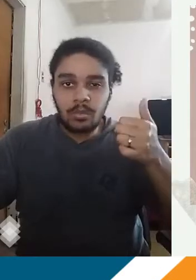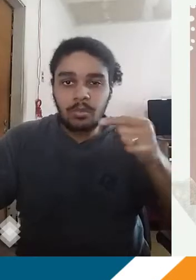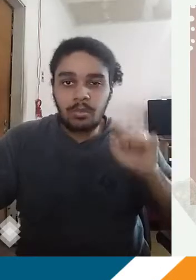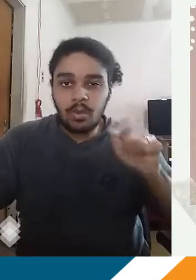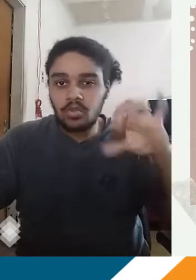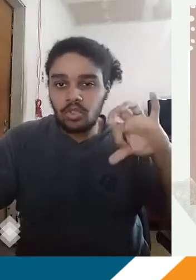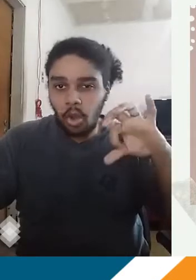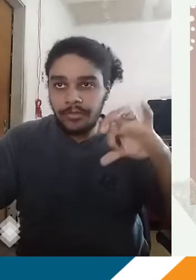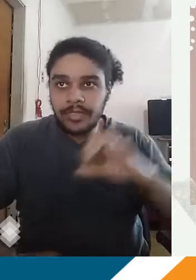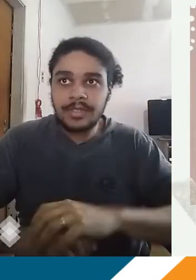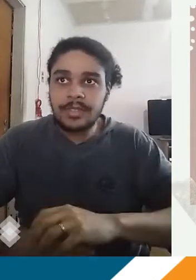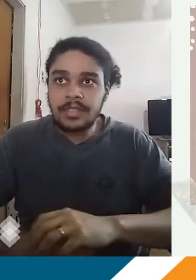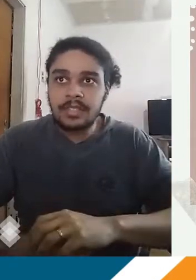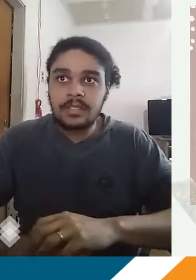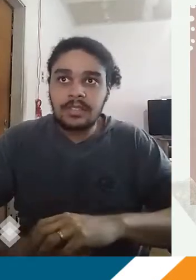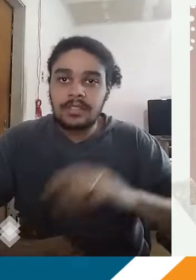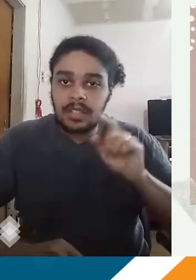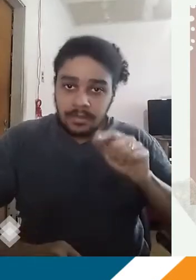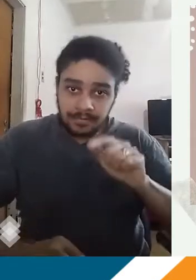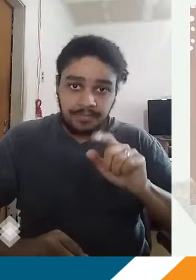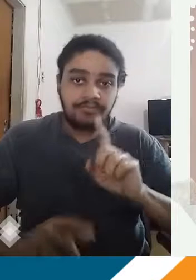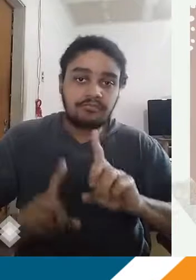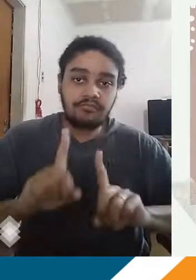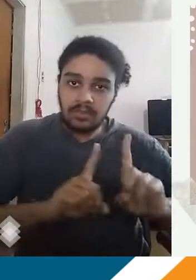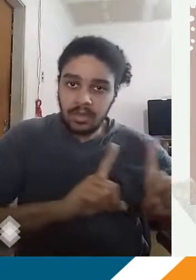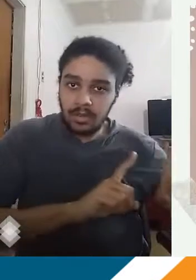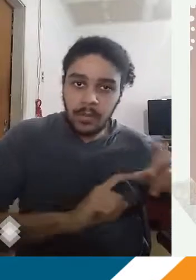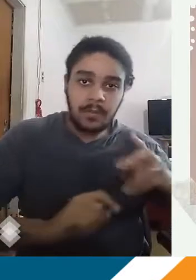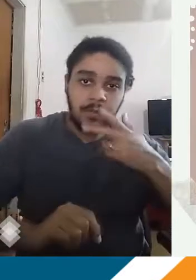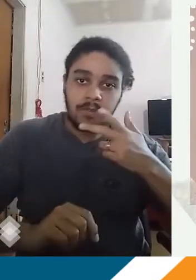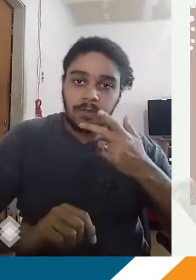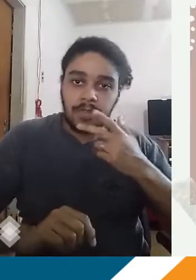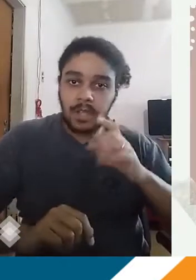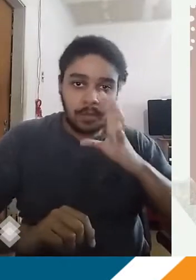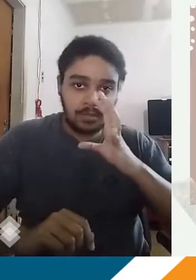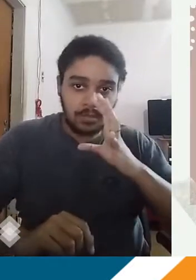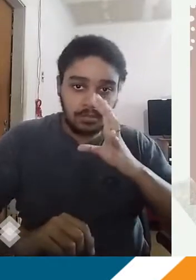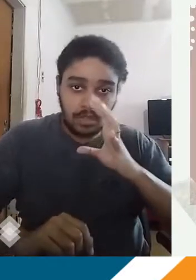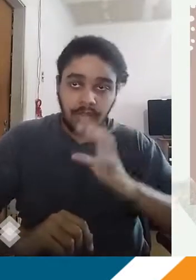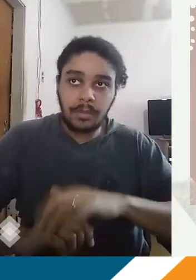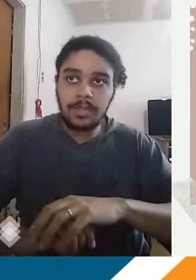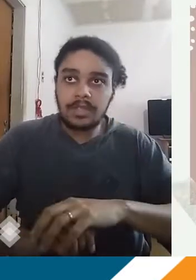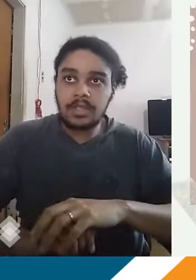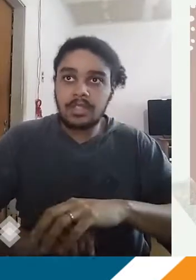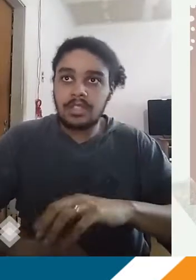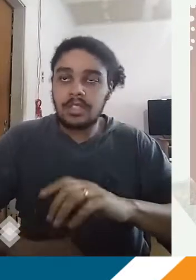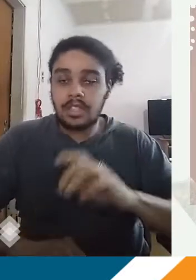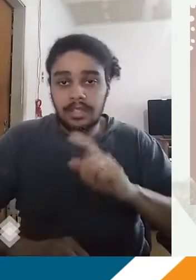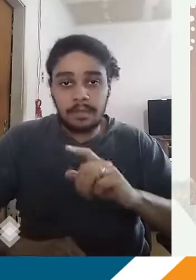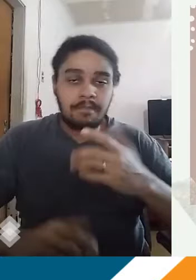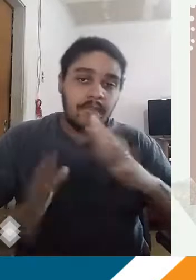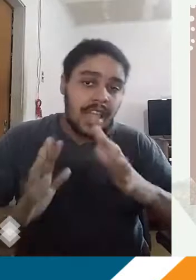anos 2010, de 1,9. A tabela abaixo ela ilustra o que observamos na